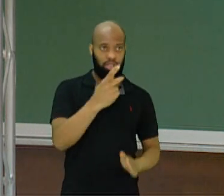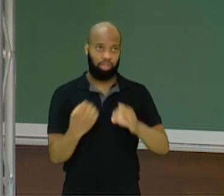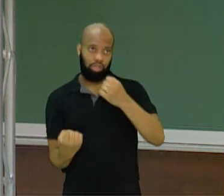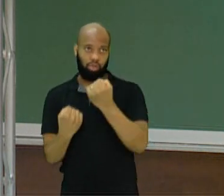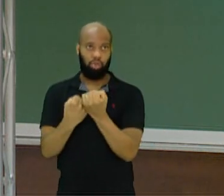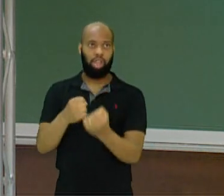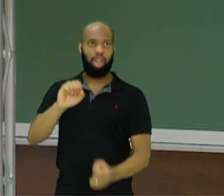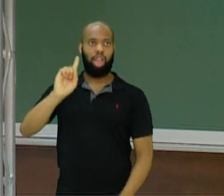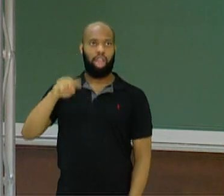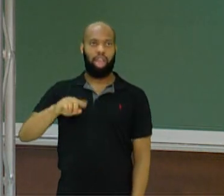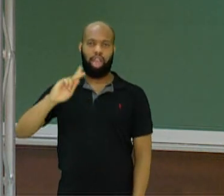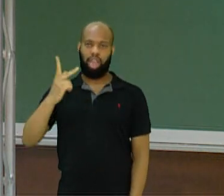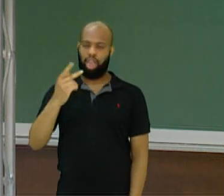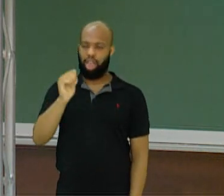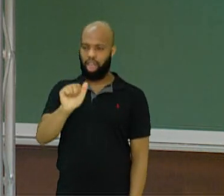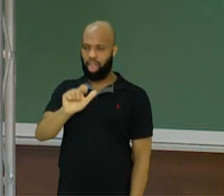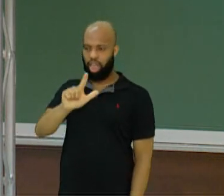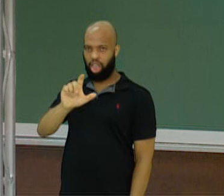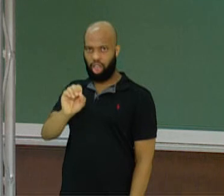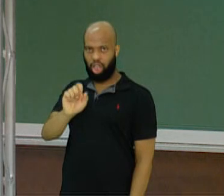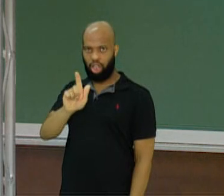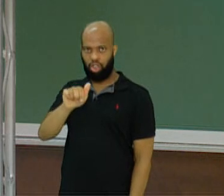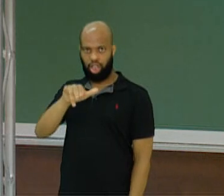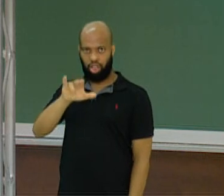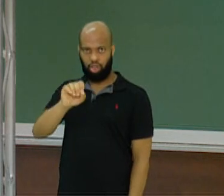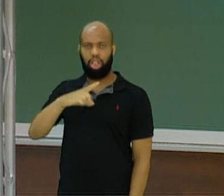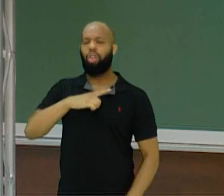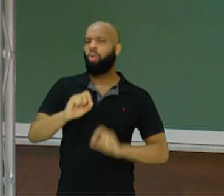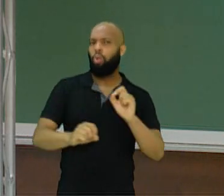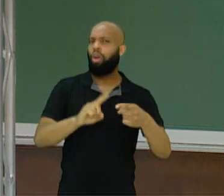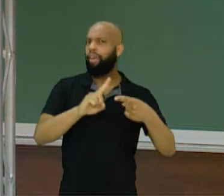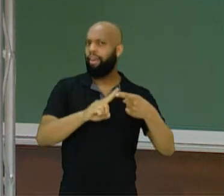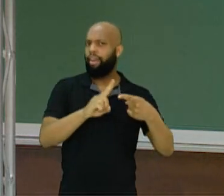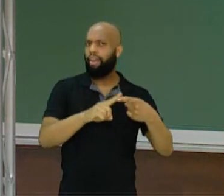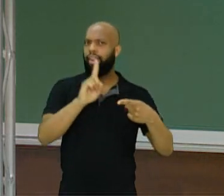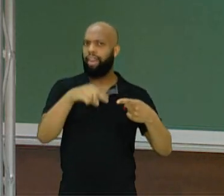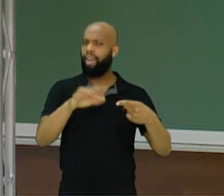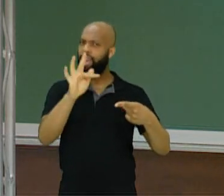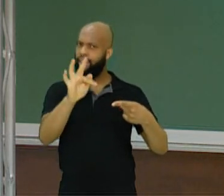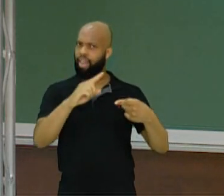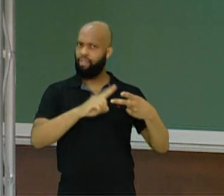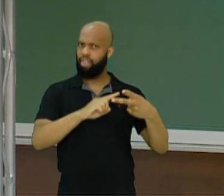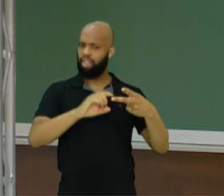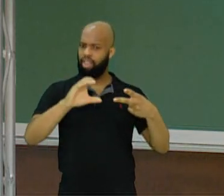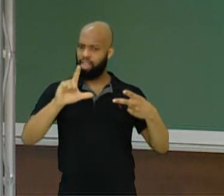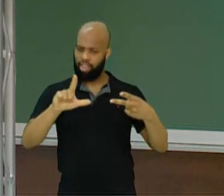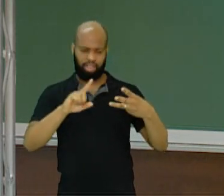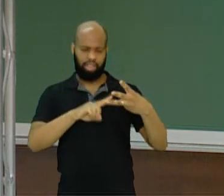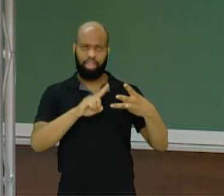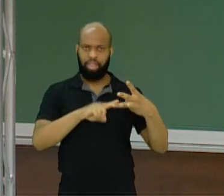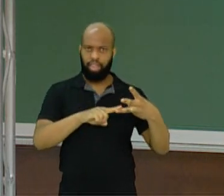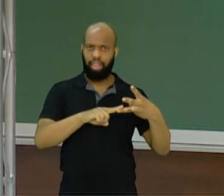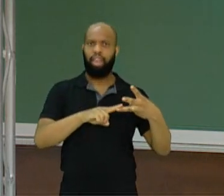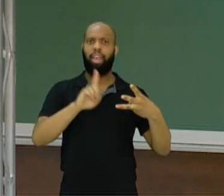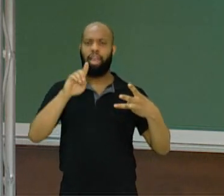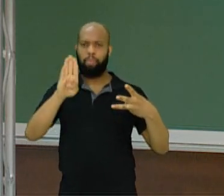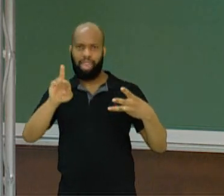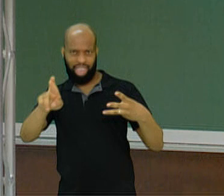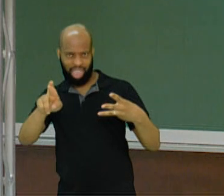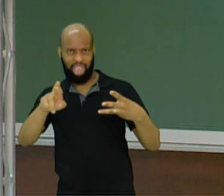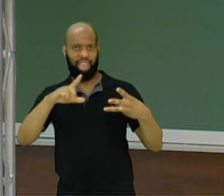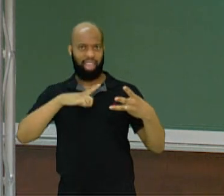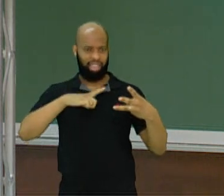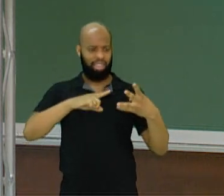halogênio. Quem são os halogênios, você lembra? Flúor, cloro, bromo, iodo. Esses são os